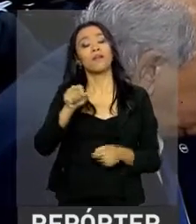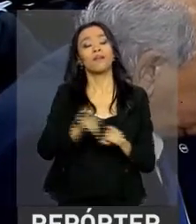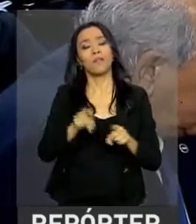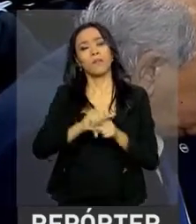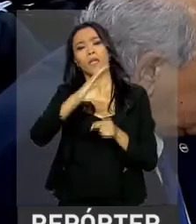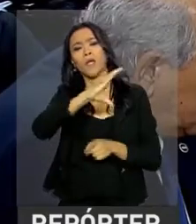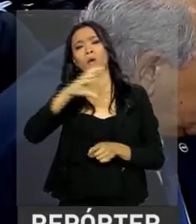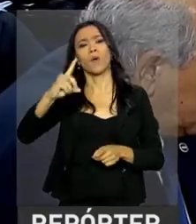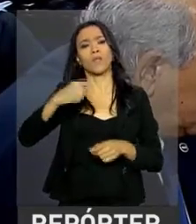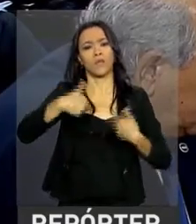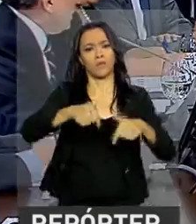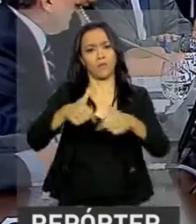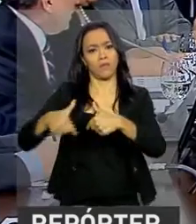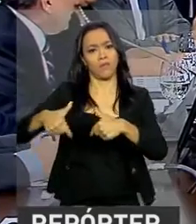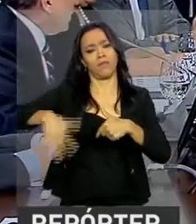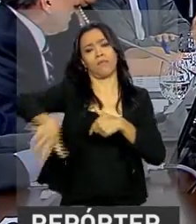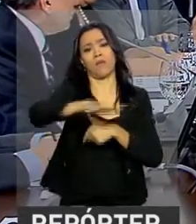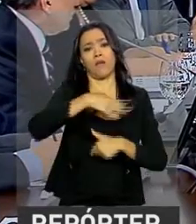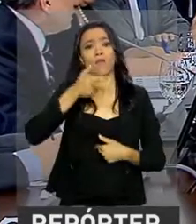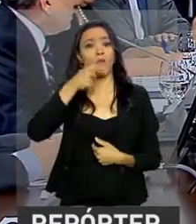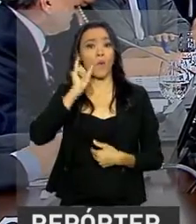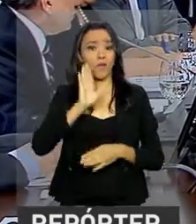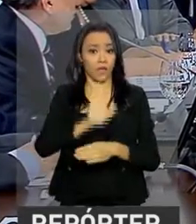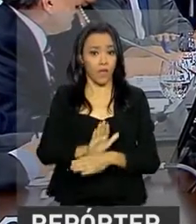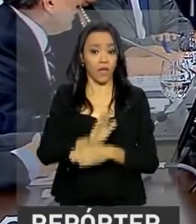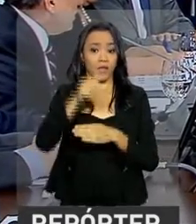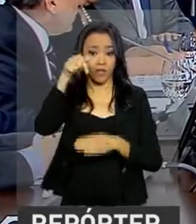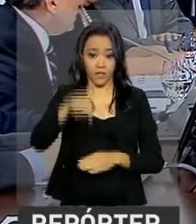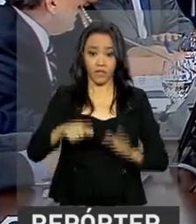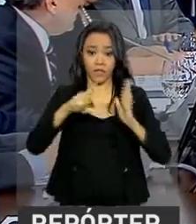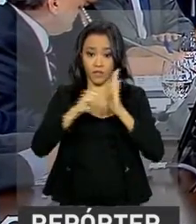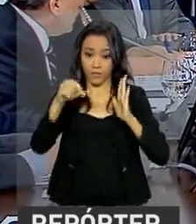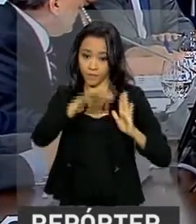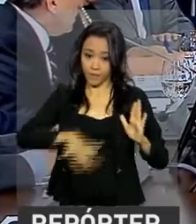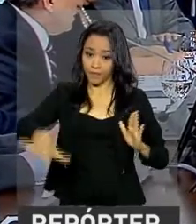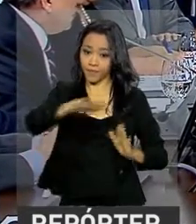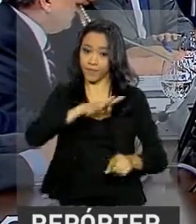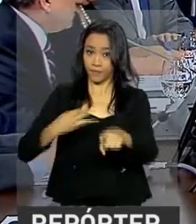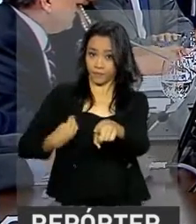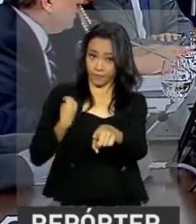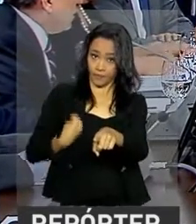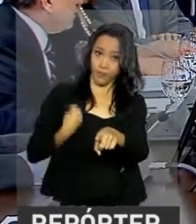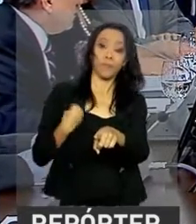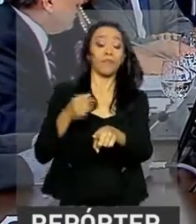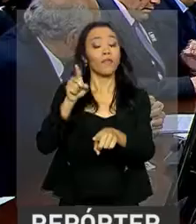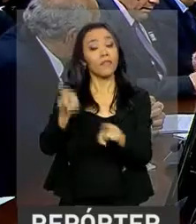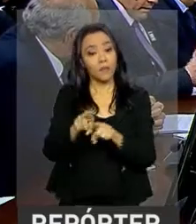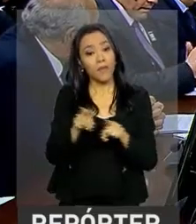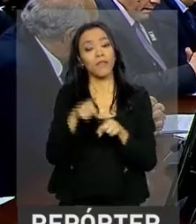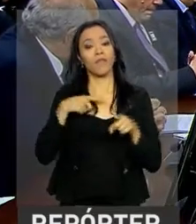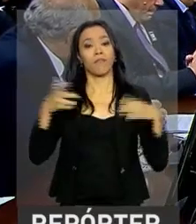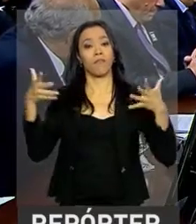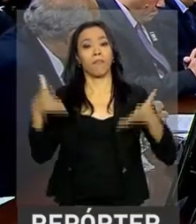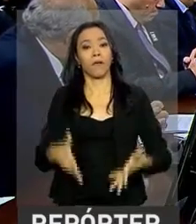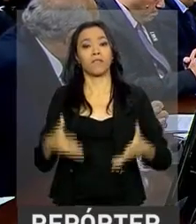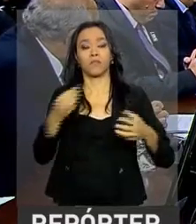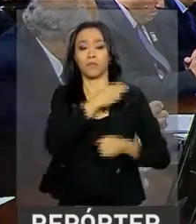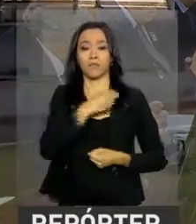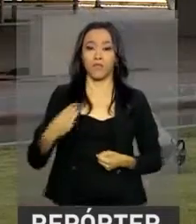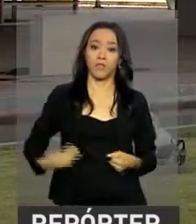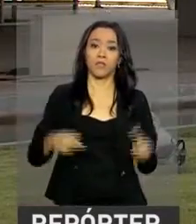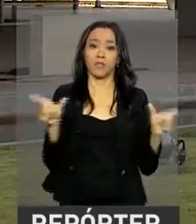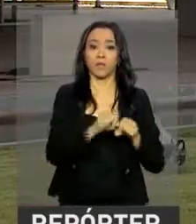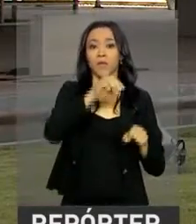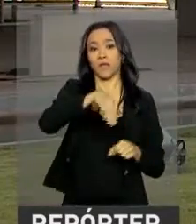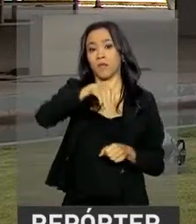públicos e privados. Essa reunião então aconteceu na tarde de ontem aqui no Palácio do Planalto, além do presidente Michel Temer, teve a participação dos ministros do Meio Ambiente,